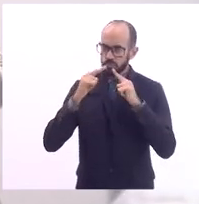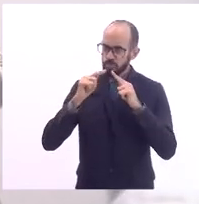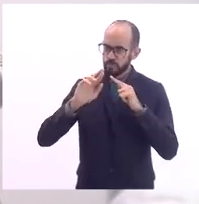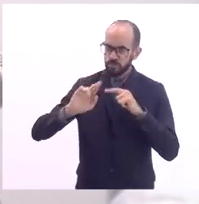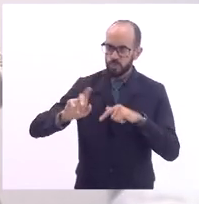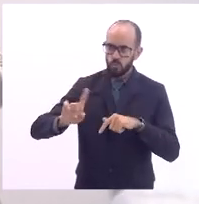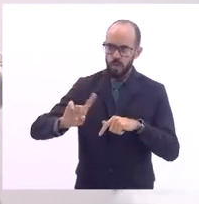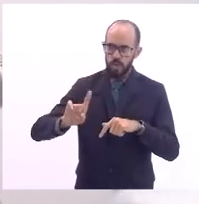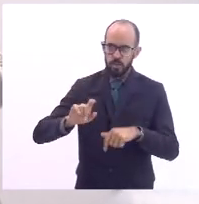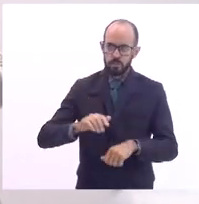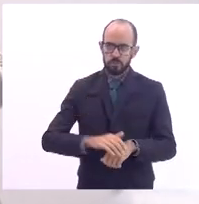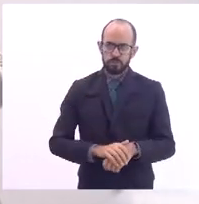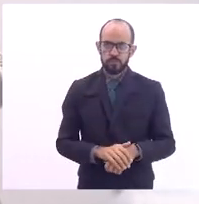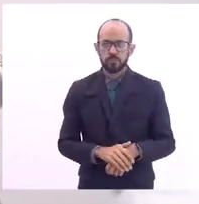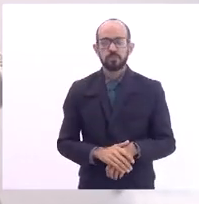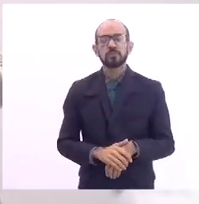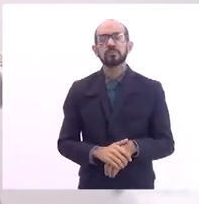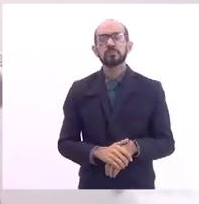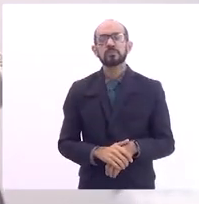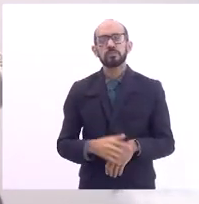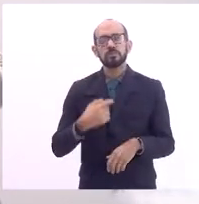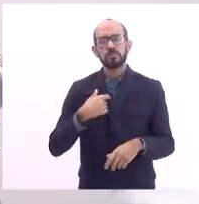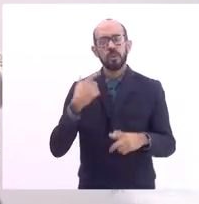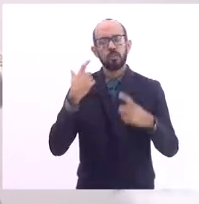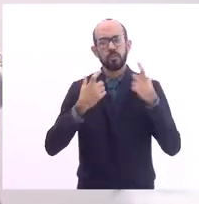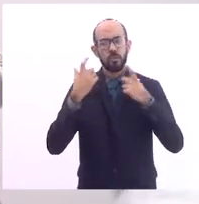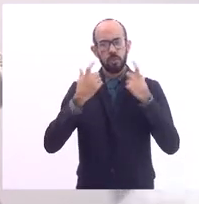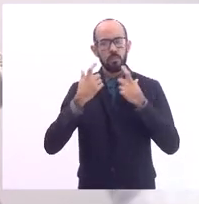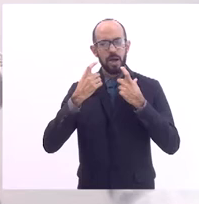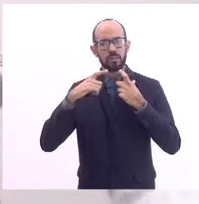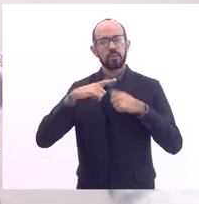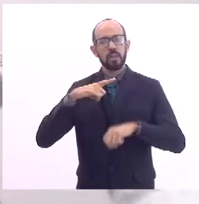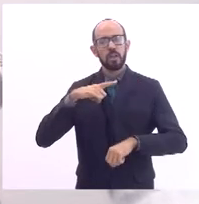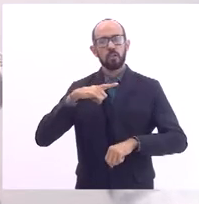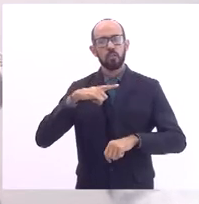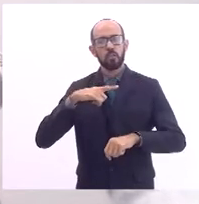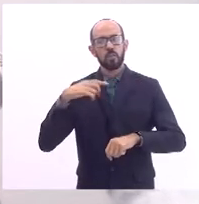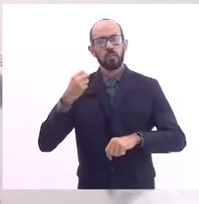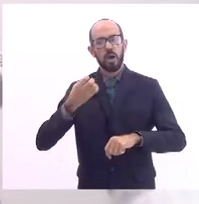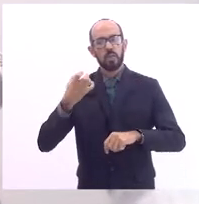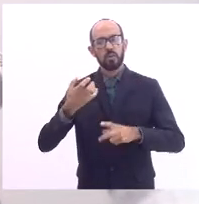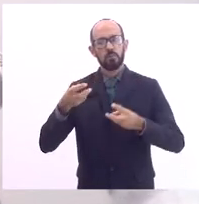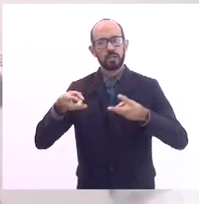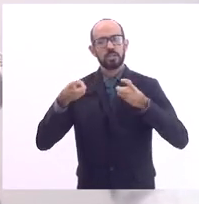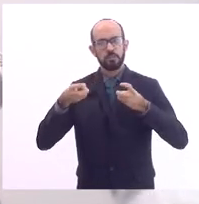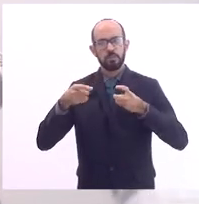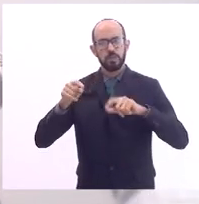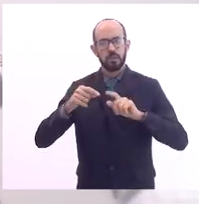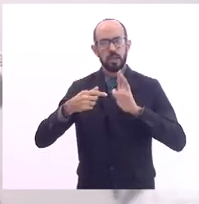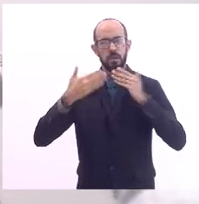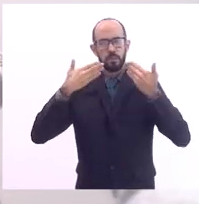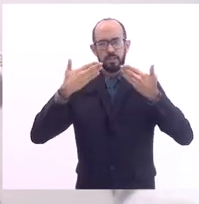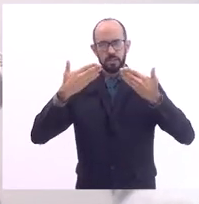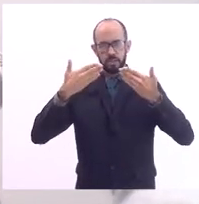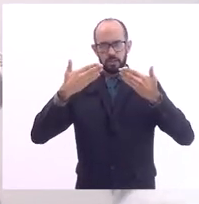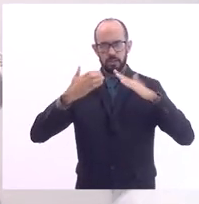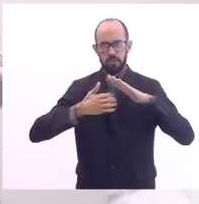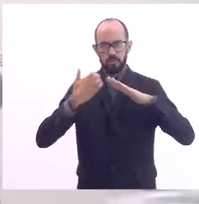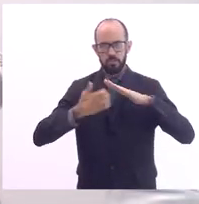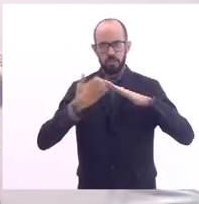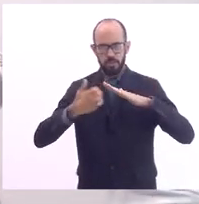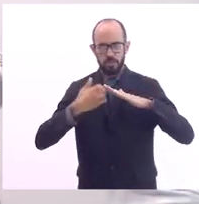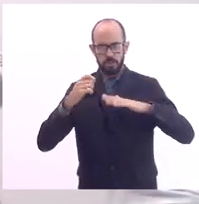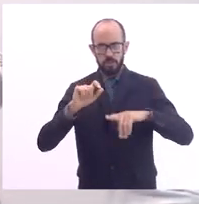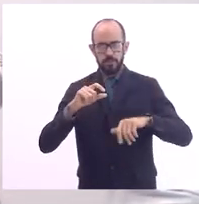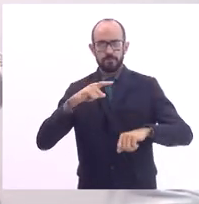dos munícipes. Eu fiquei muito preocupado, deputado, também, quando eu vi que, na apresentação da empresa, está